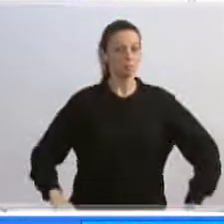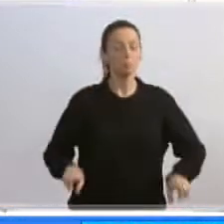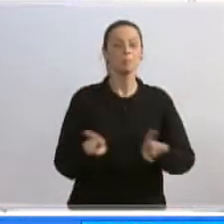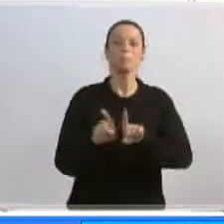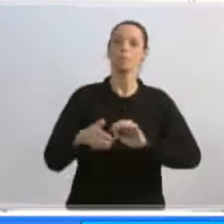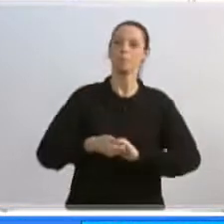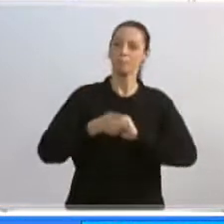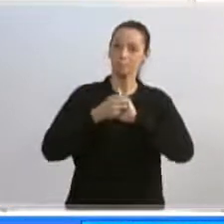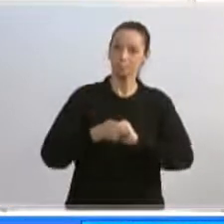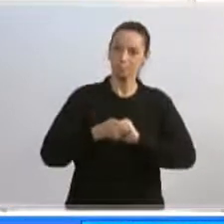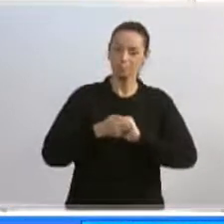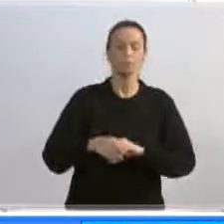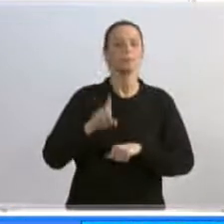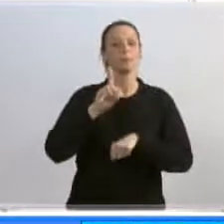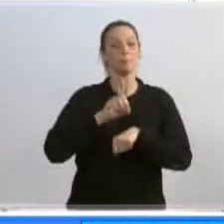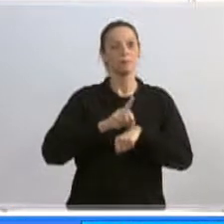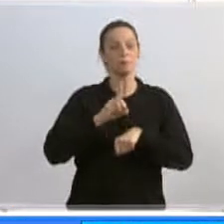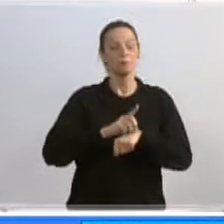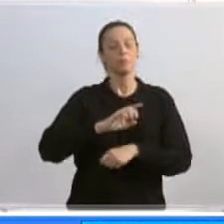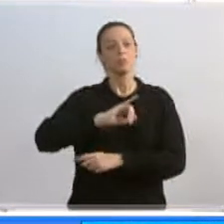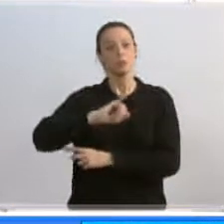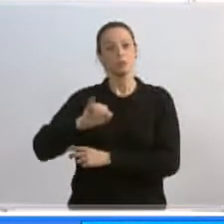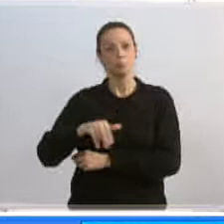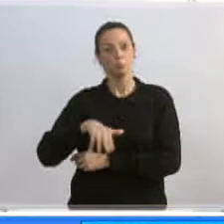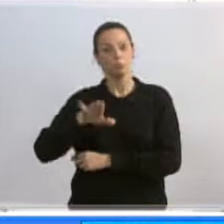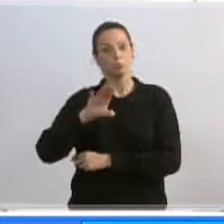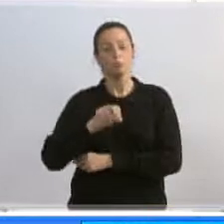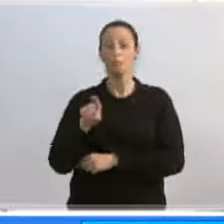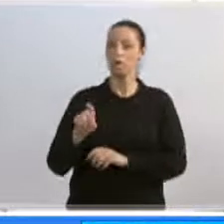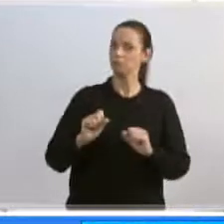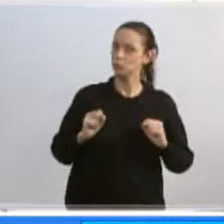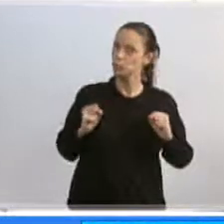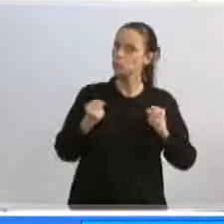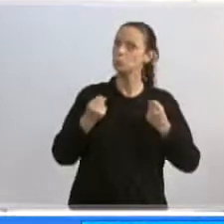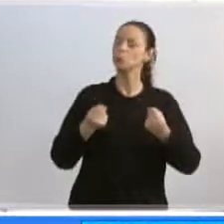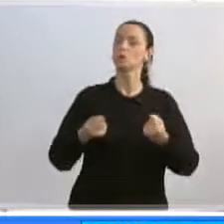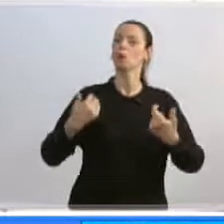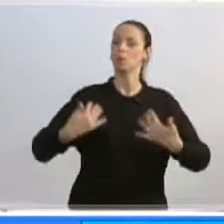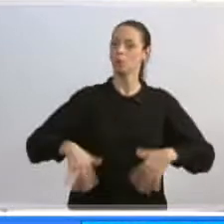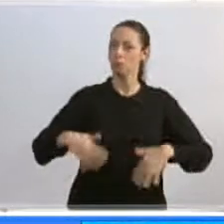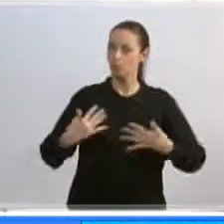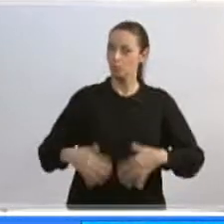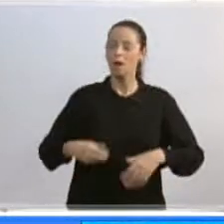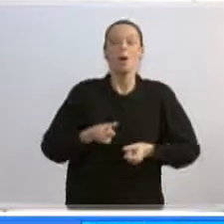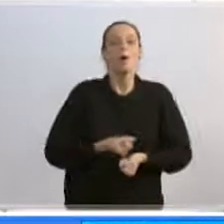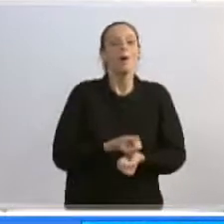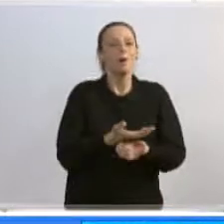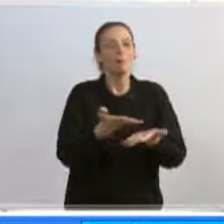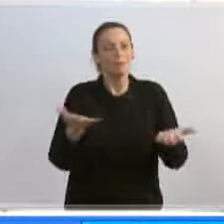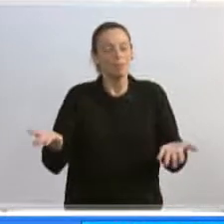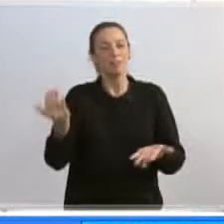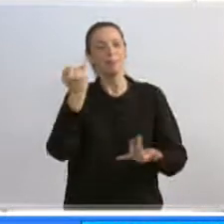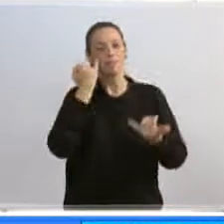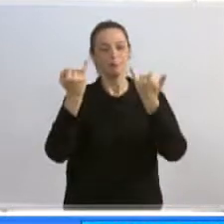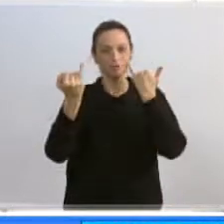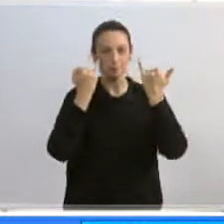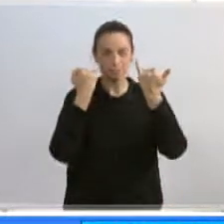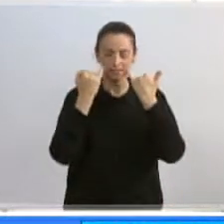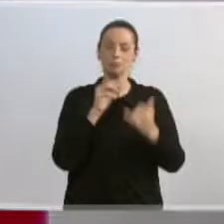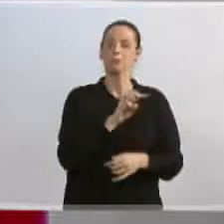diretor julio cesar da silva tem se empenhado em oferecer essas informações de forma